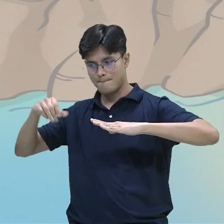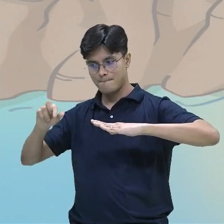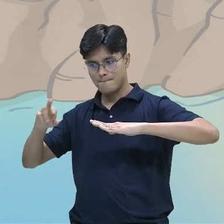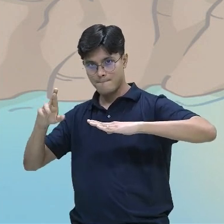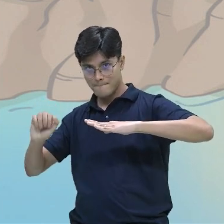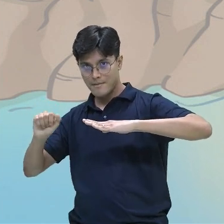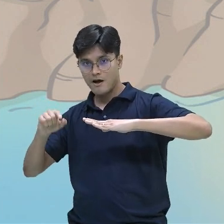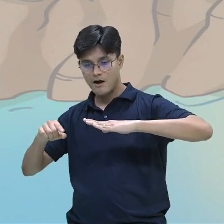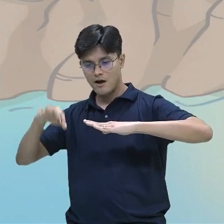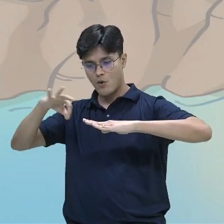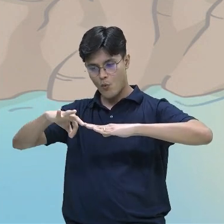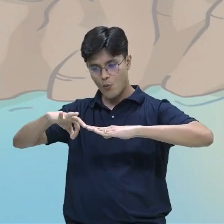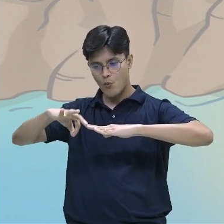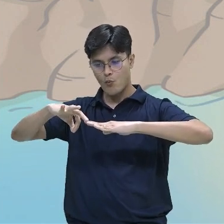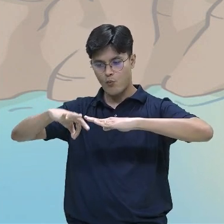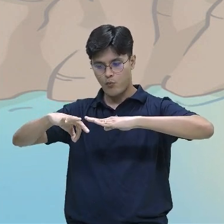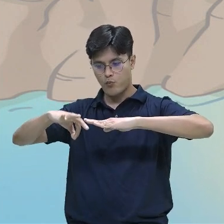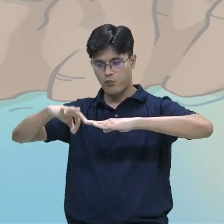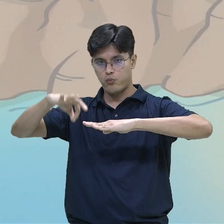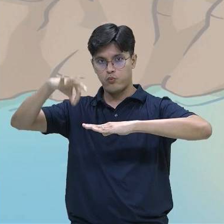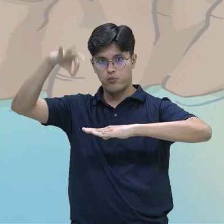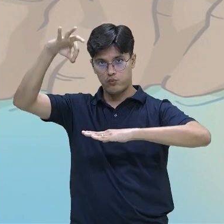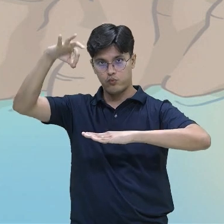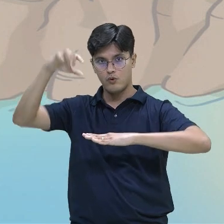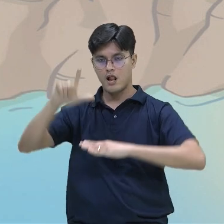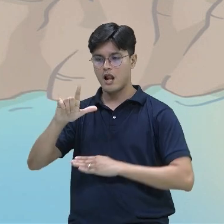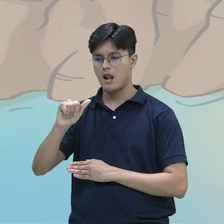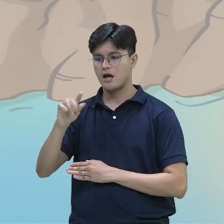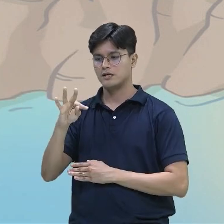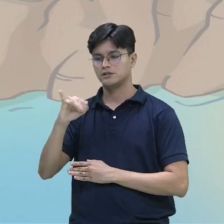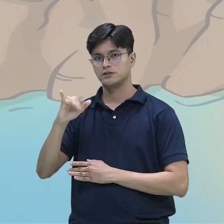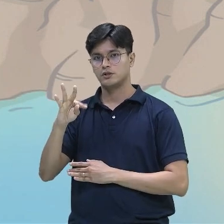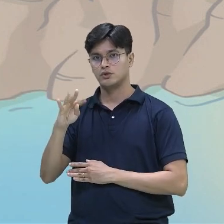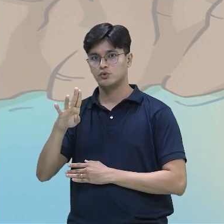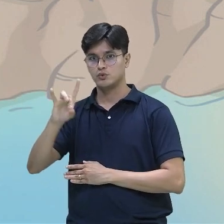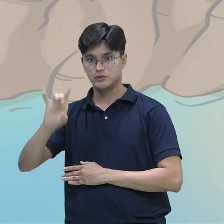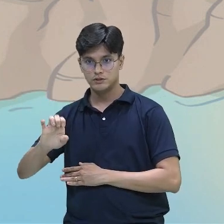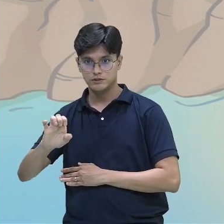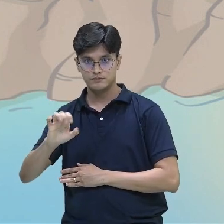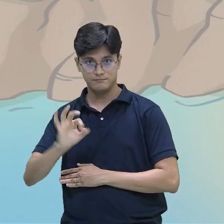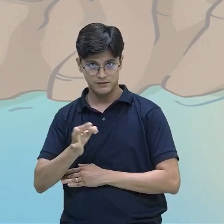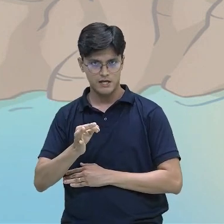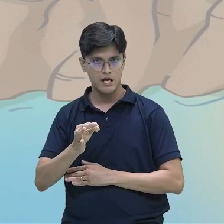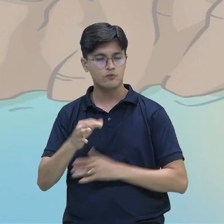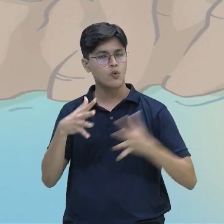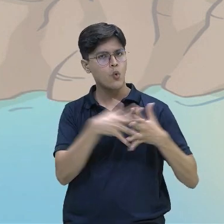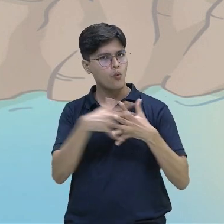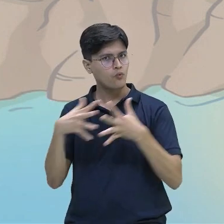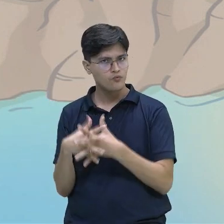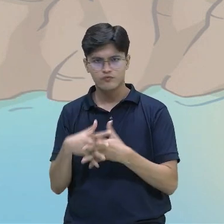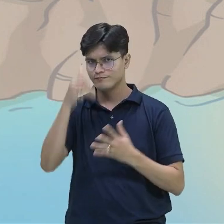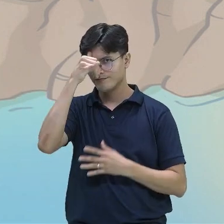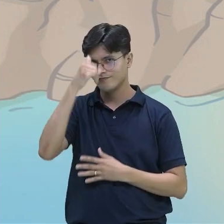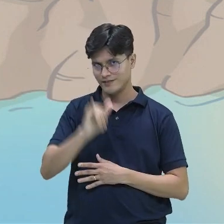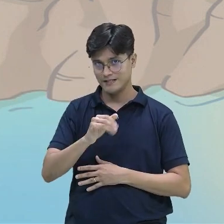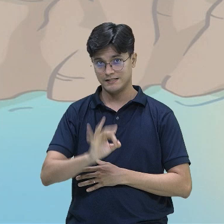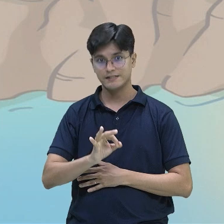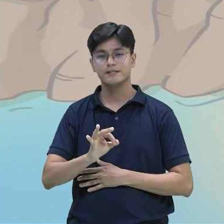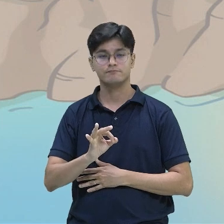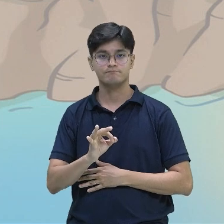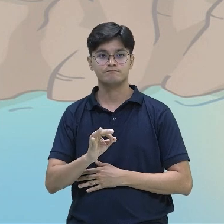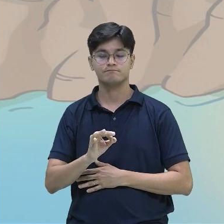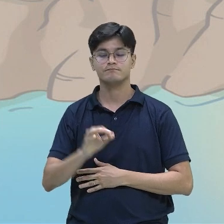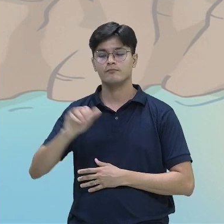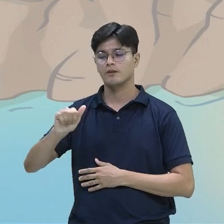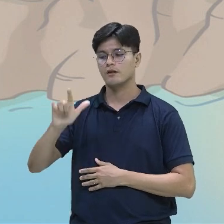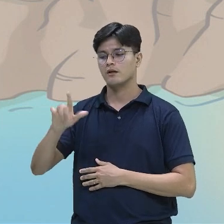ao nível do mar, tá bom? Então, aí não confundam mais. A altura é a dimensão de um corpo de